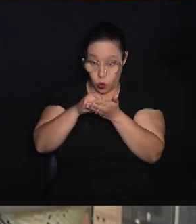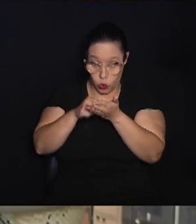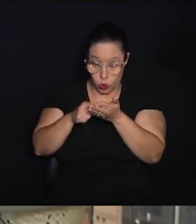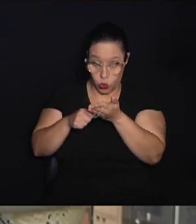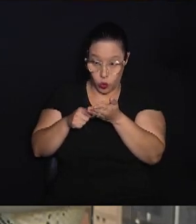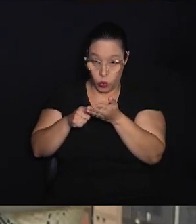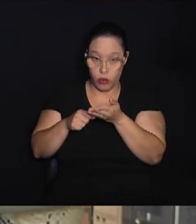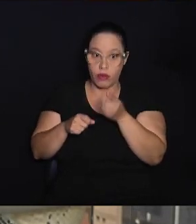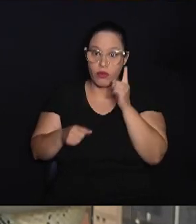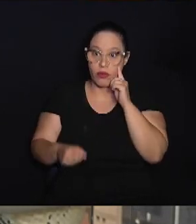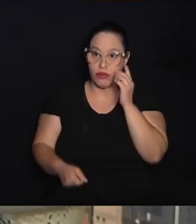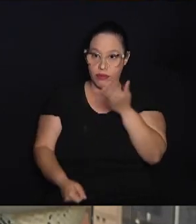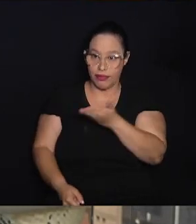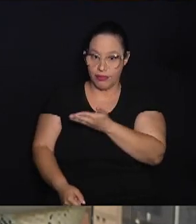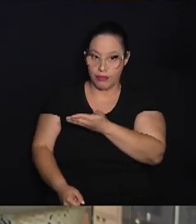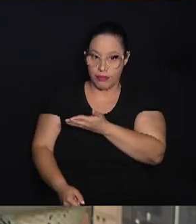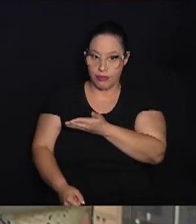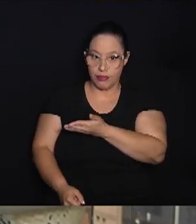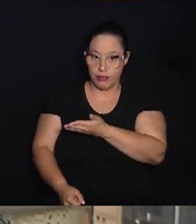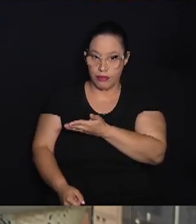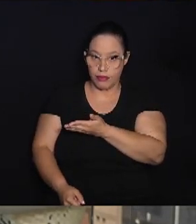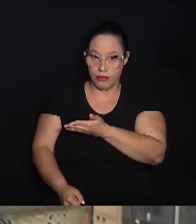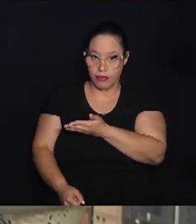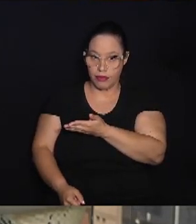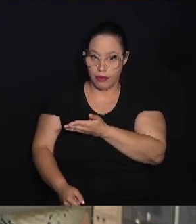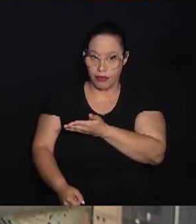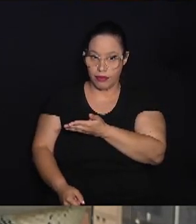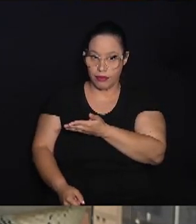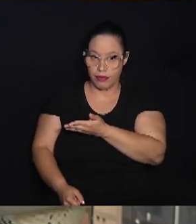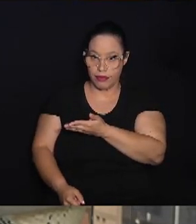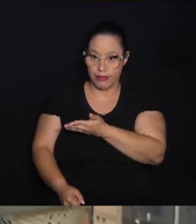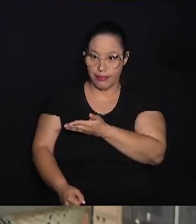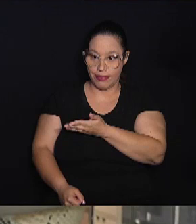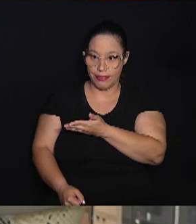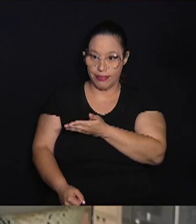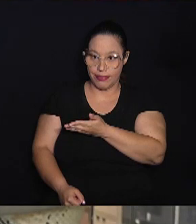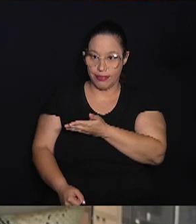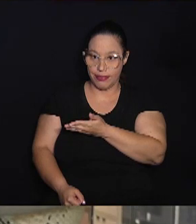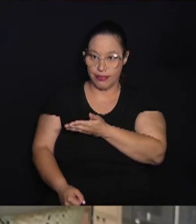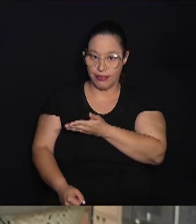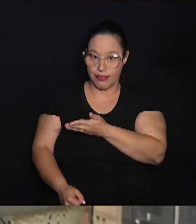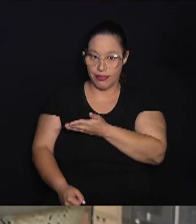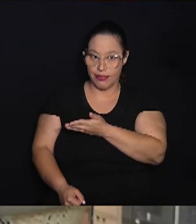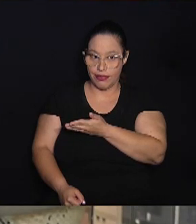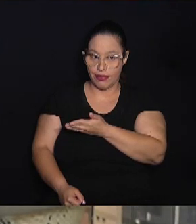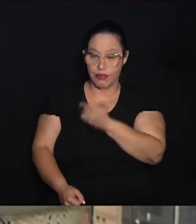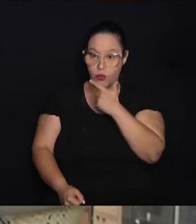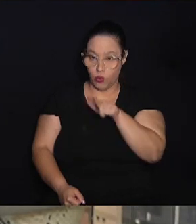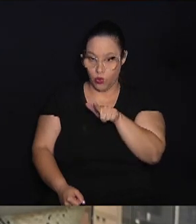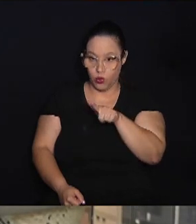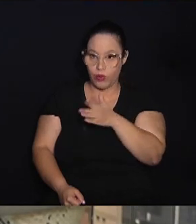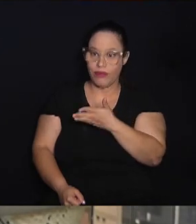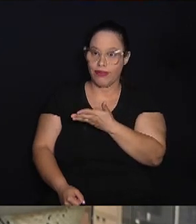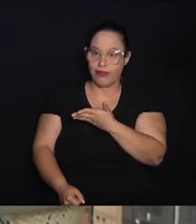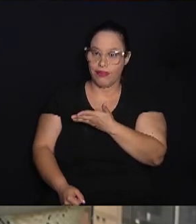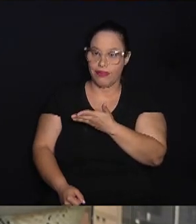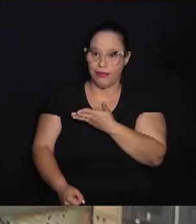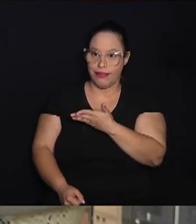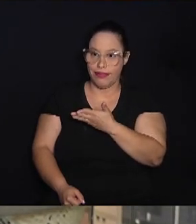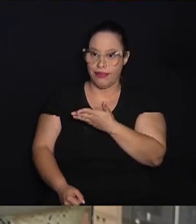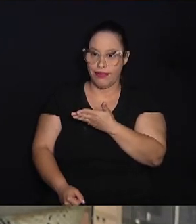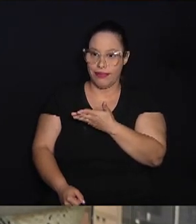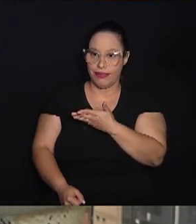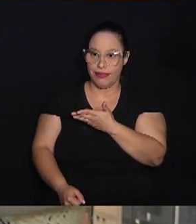19 9 7829 3776 de novo 9782